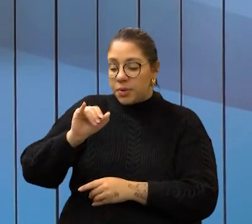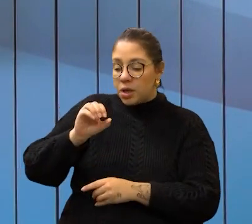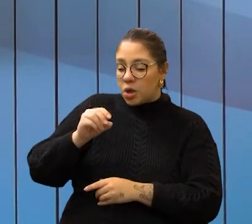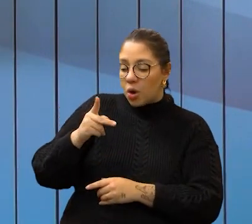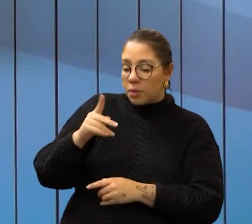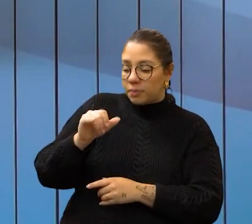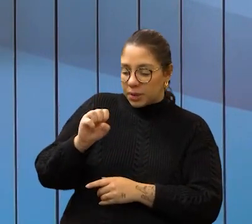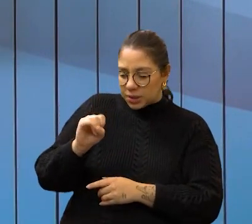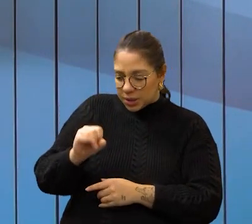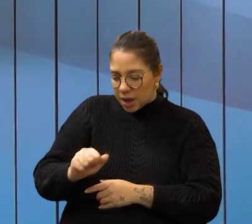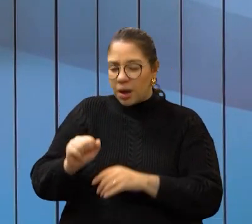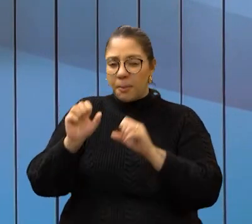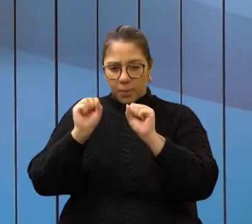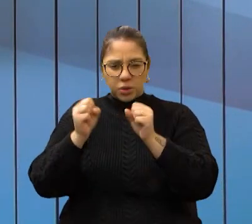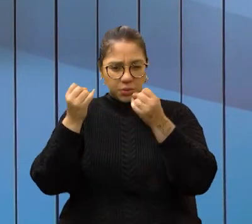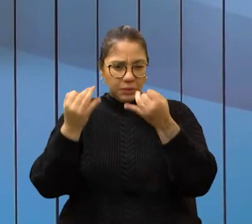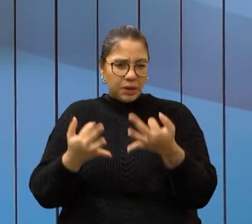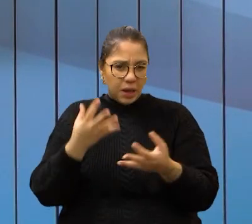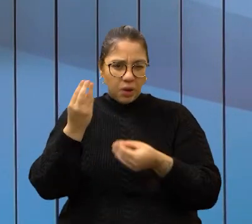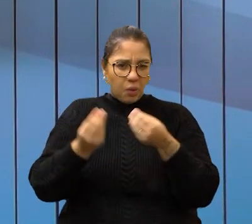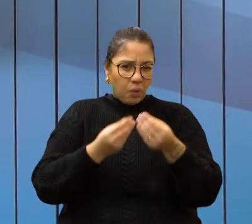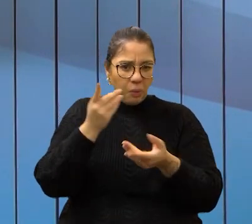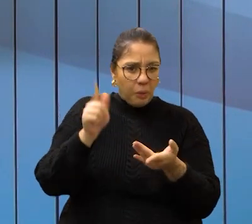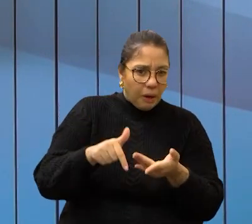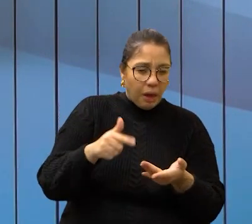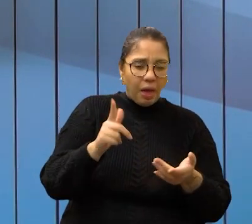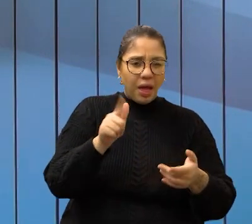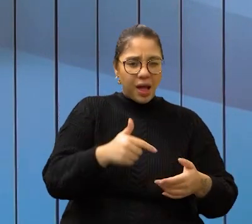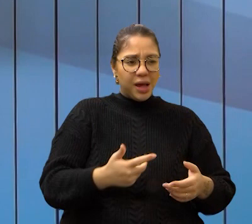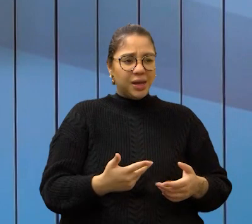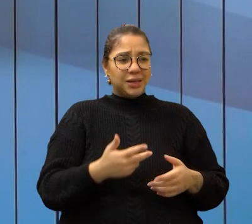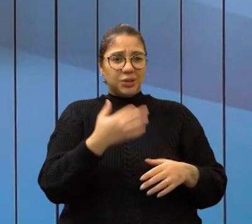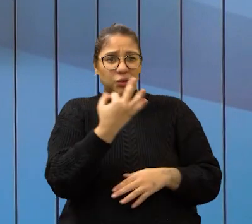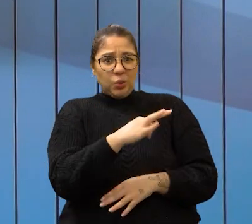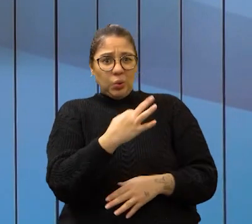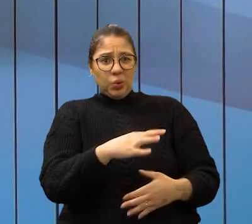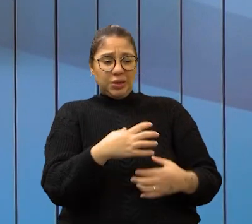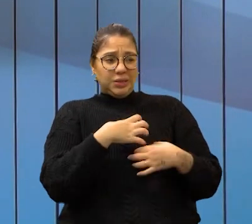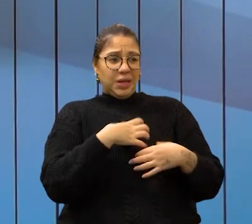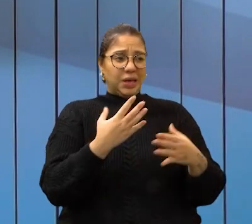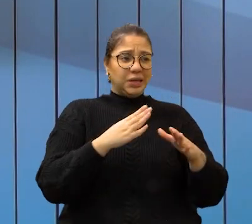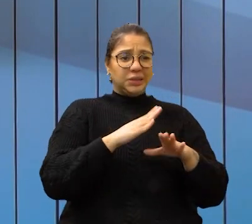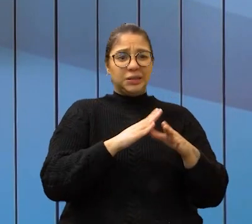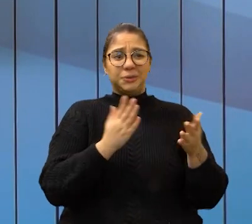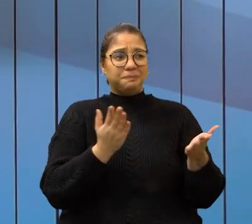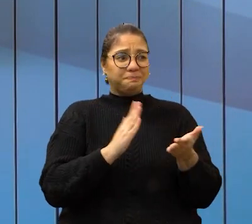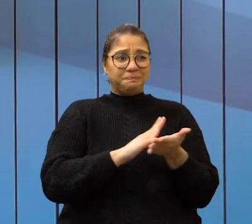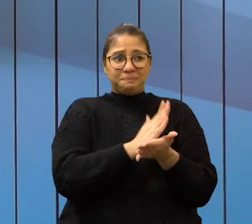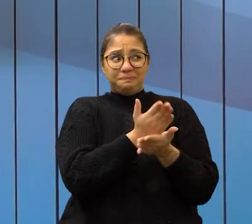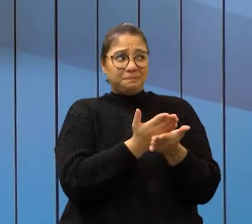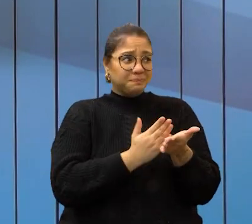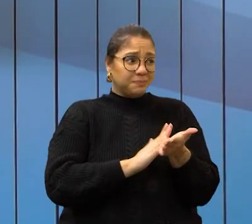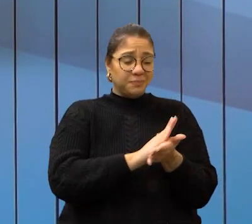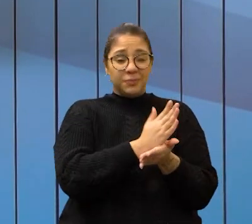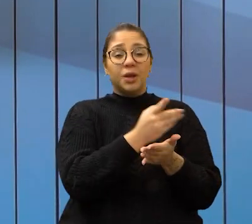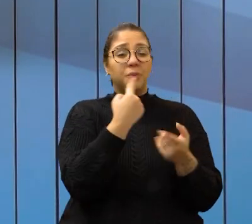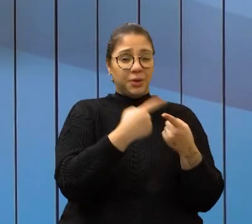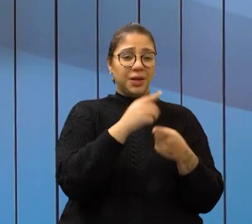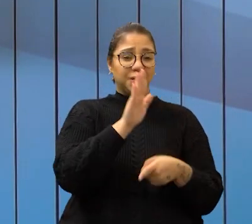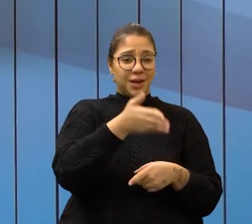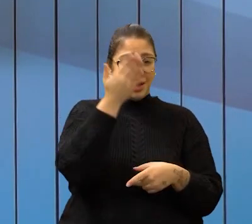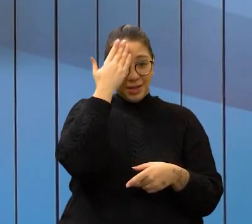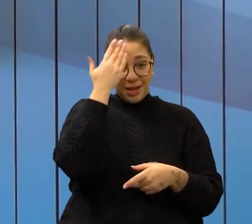como é que funciona essa coleta, se é indolor, é desconfortável? Porque, você sabe que a gente vai